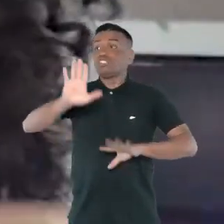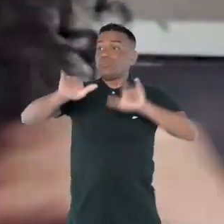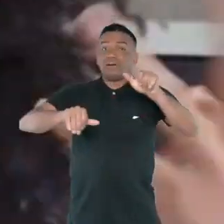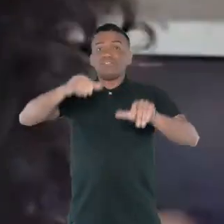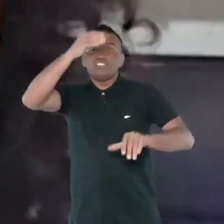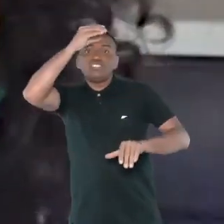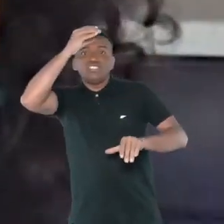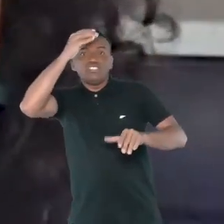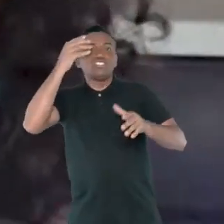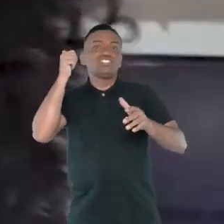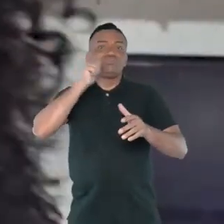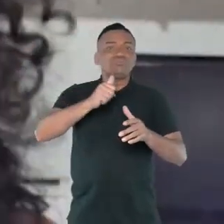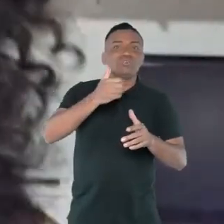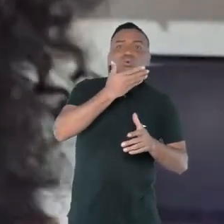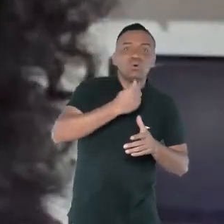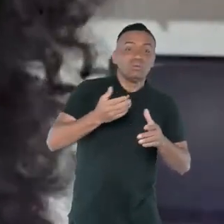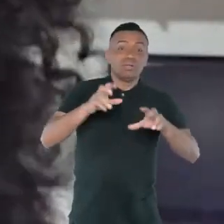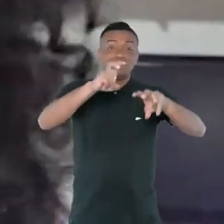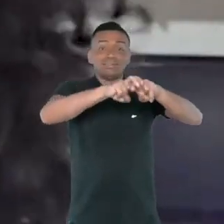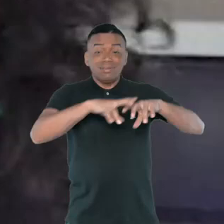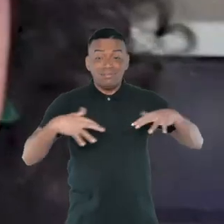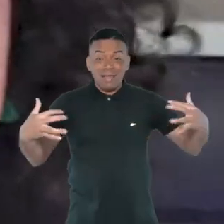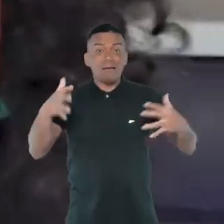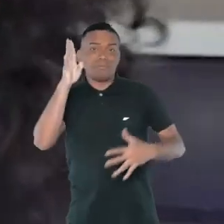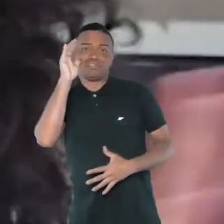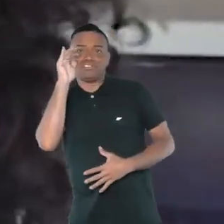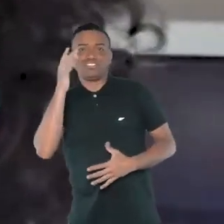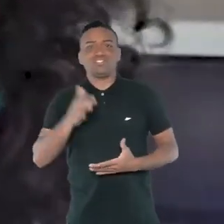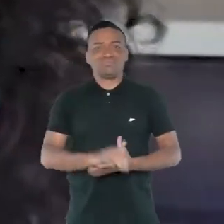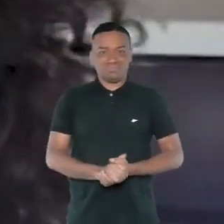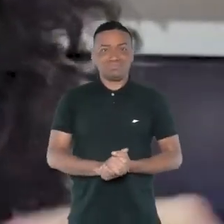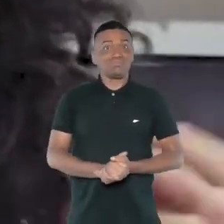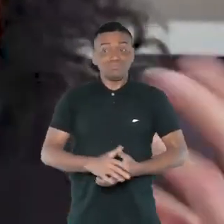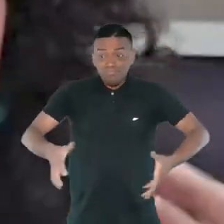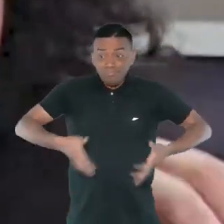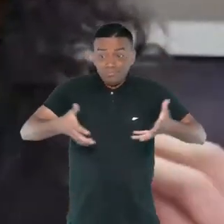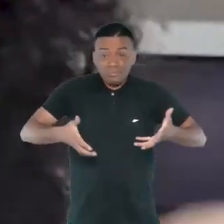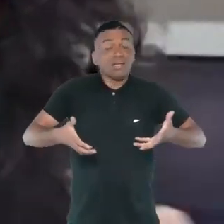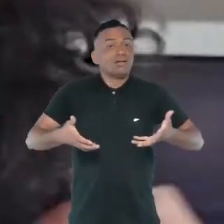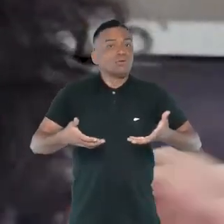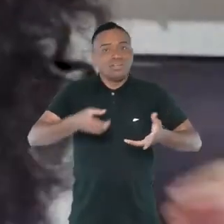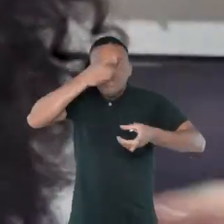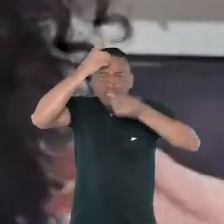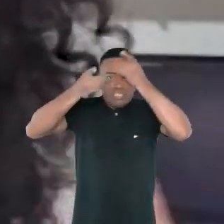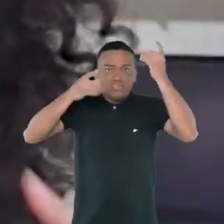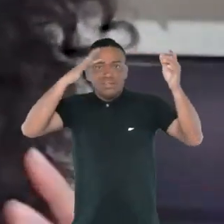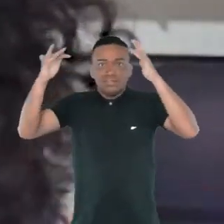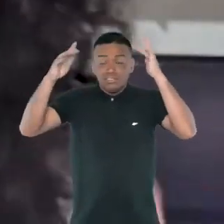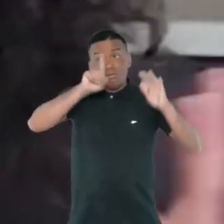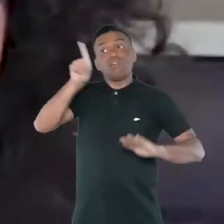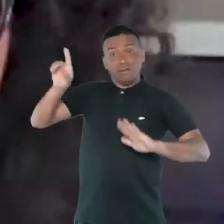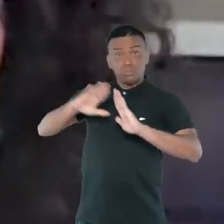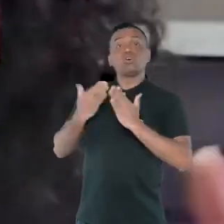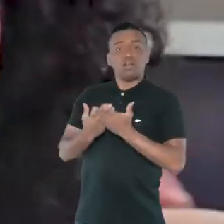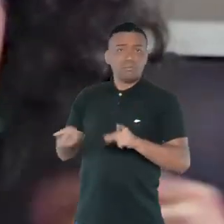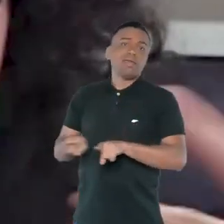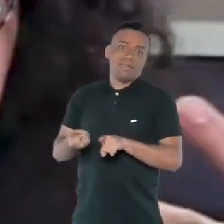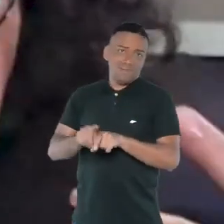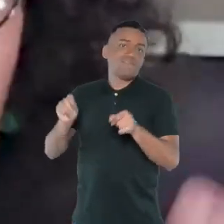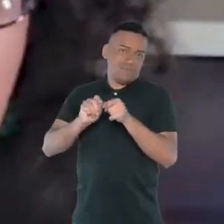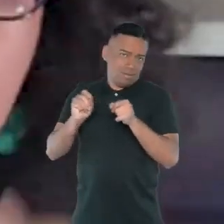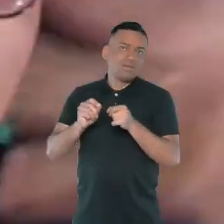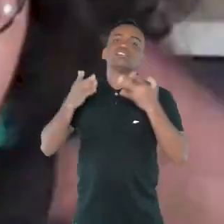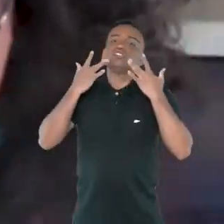teatrinho, fazer teatrinho com os meus primos, colocar minhas tias para sentarem, assim, para assistir. Então, eu sempre fui muito estimulada nessa veia artística mesmo,